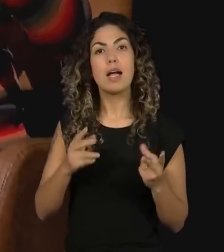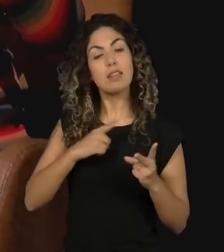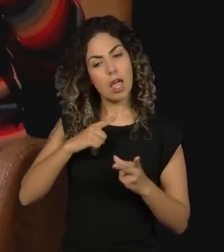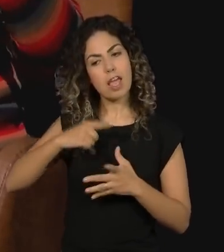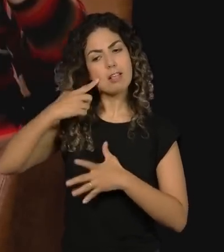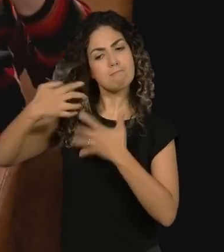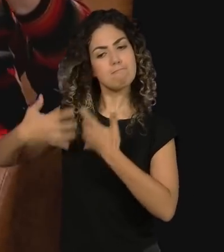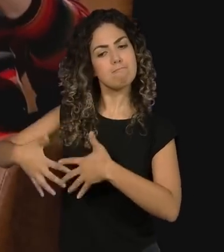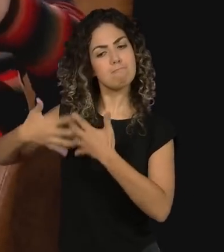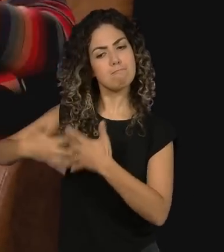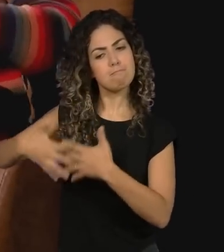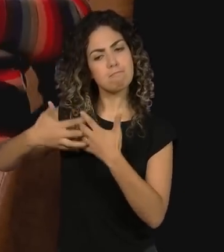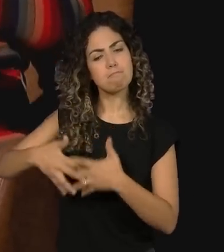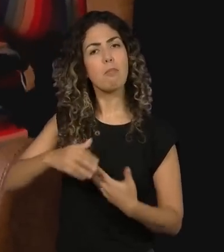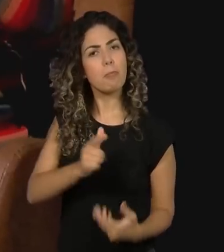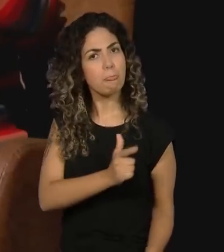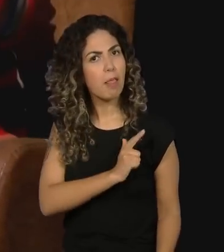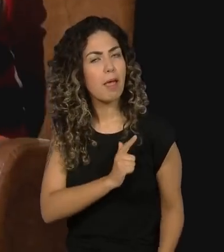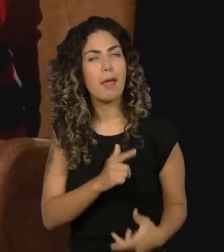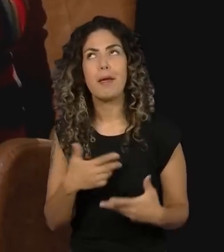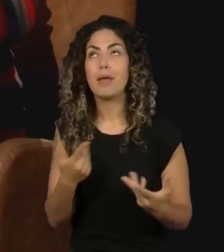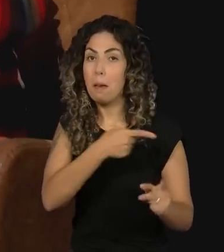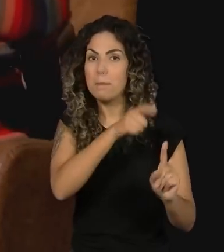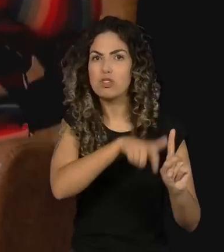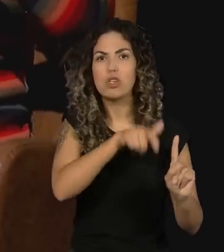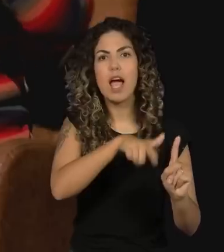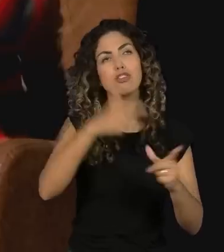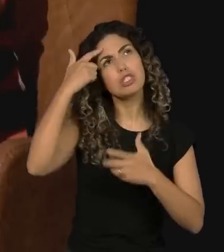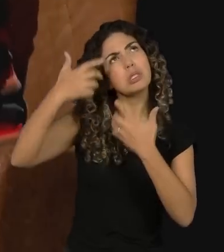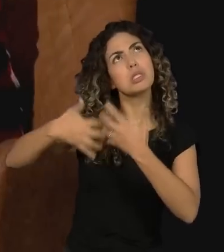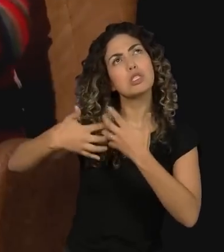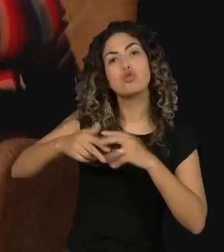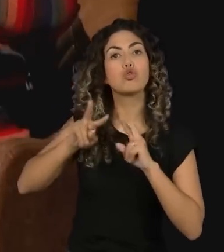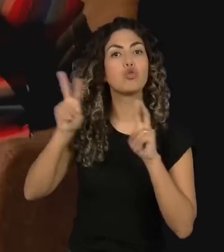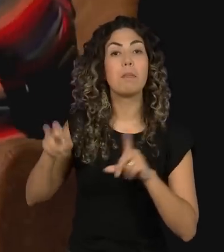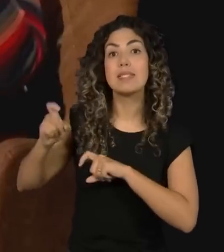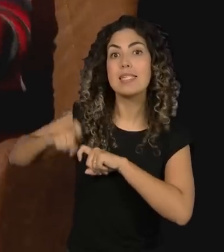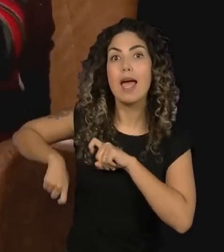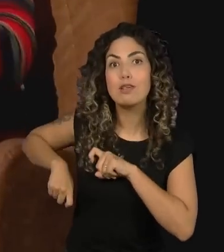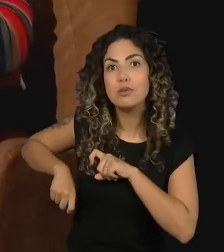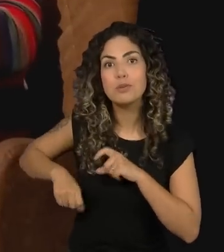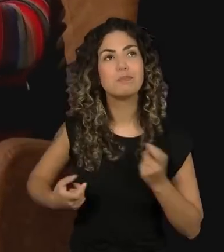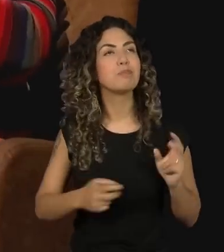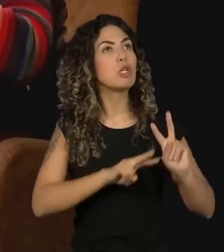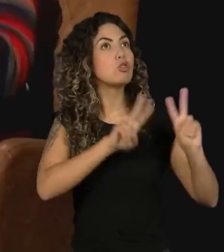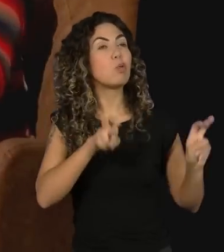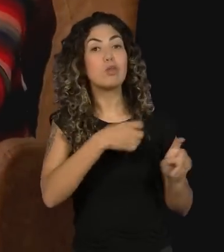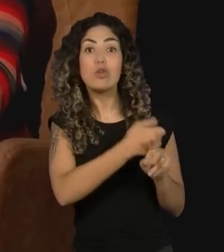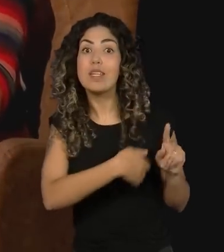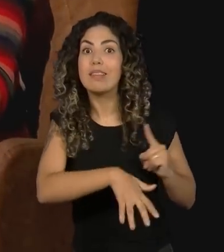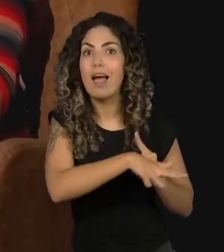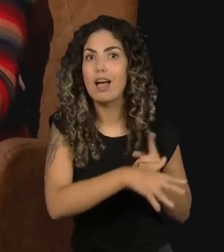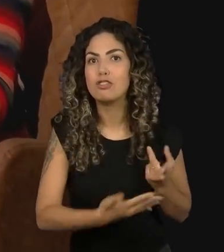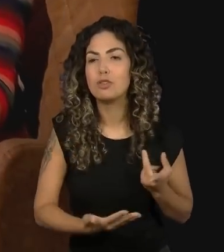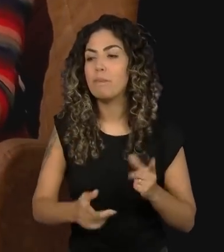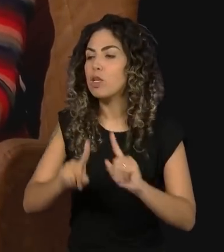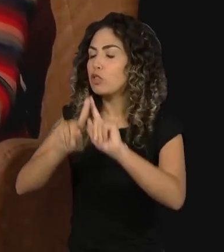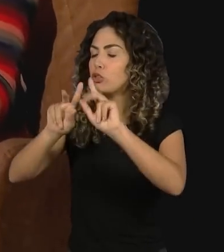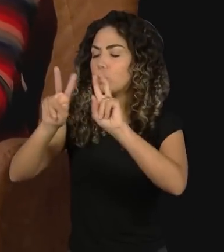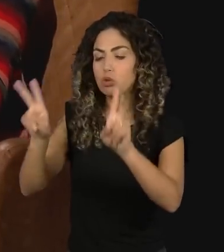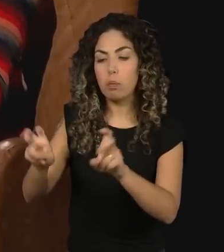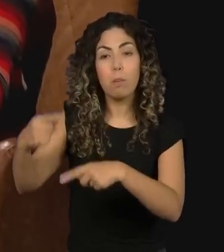Refletia, era muito reflexiva, refletia sobre sexo, sobre sociedade, sobre política. Era um texto